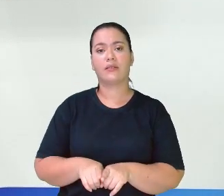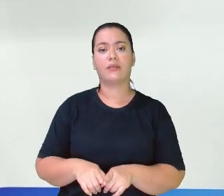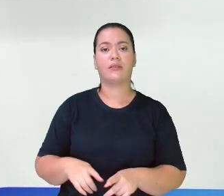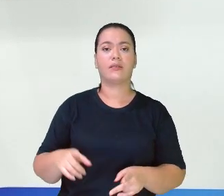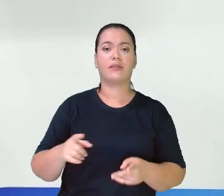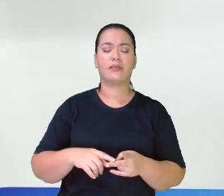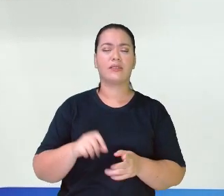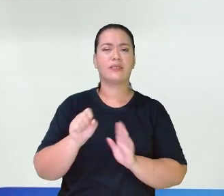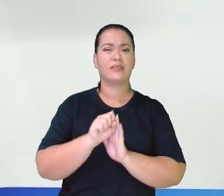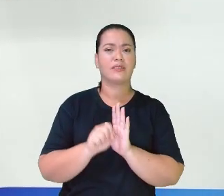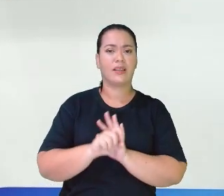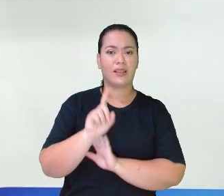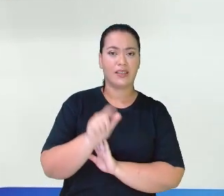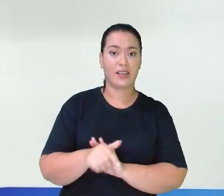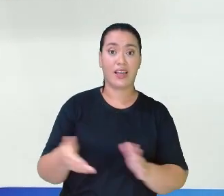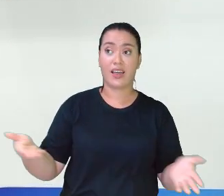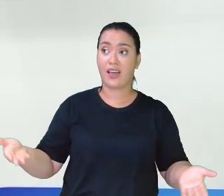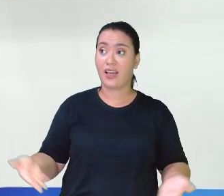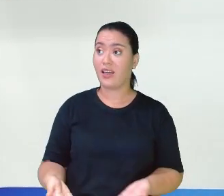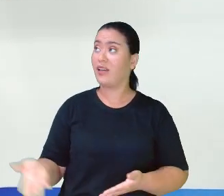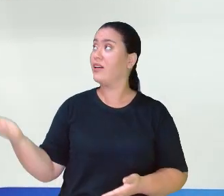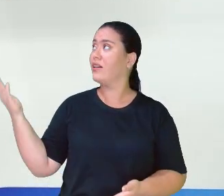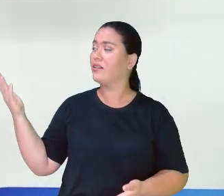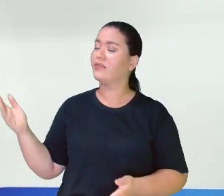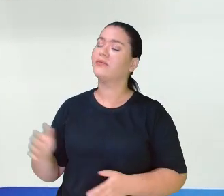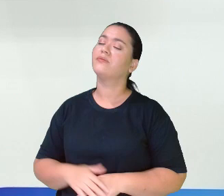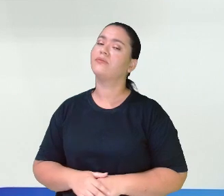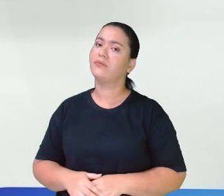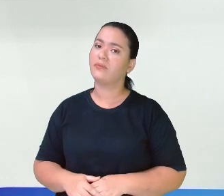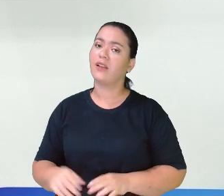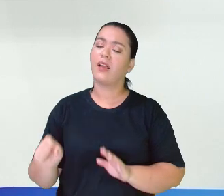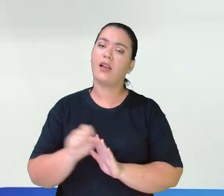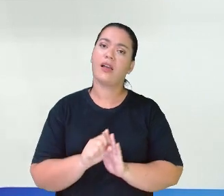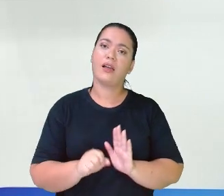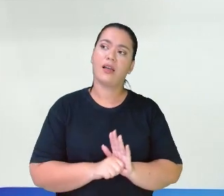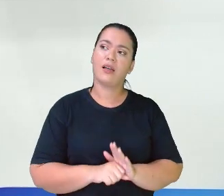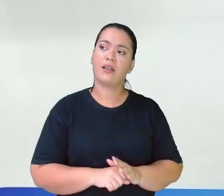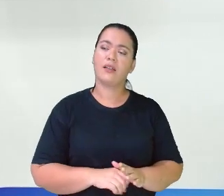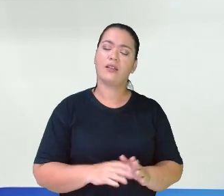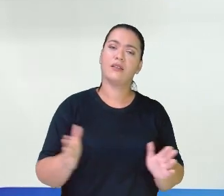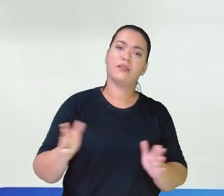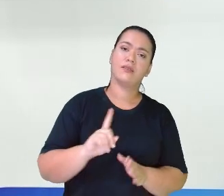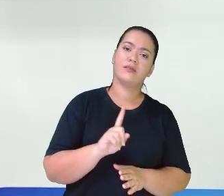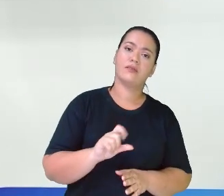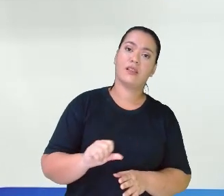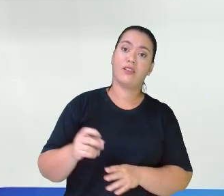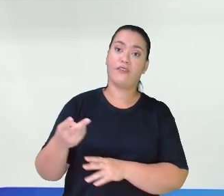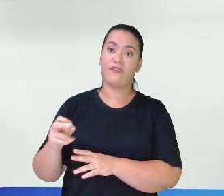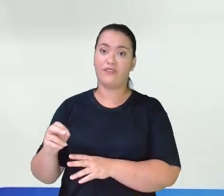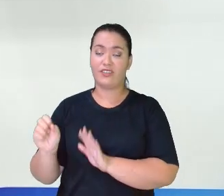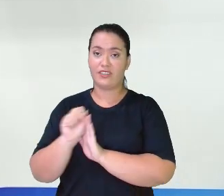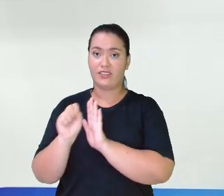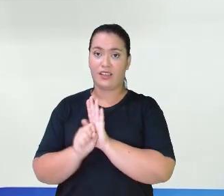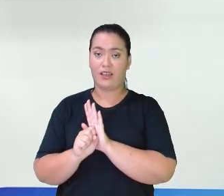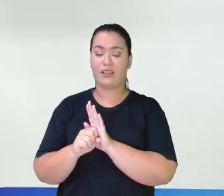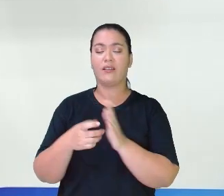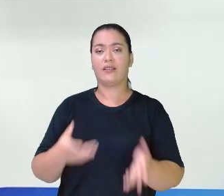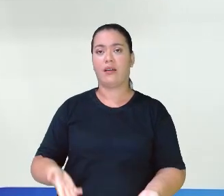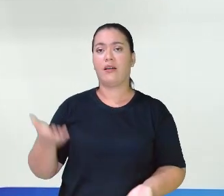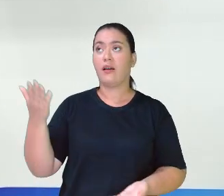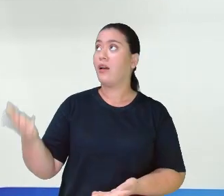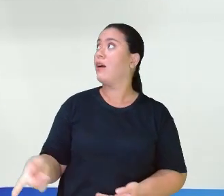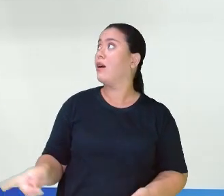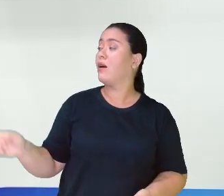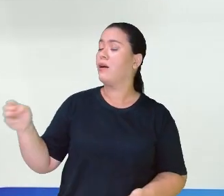Fontaine do século 17 e agora Monteiro Lobato do século entre 19 e 20, não é? Então, Monteiro Lobato